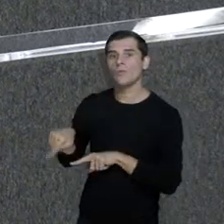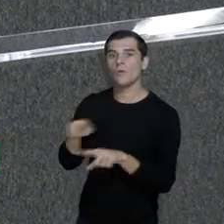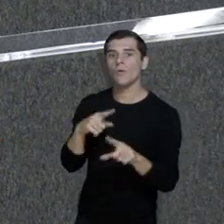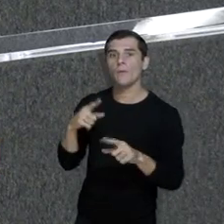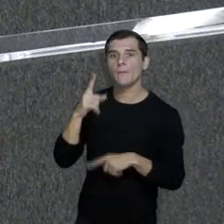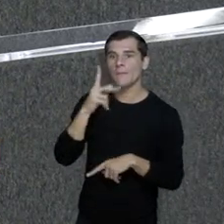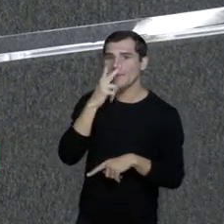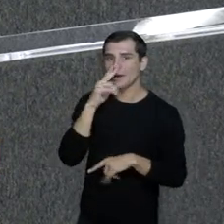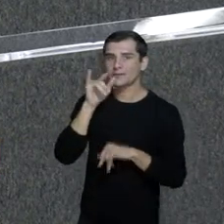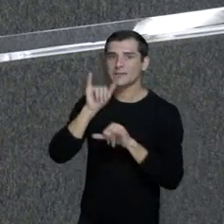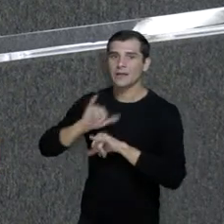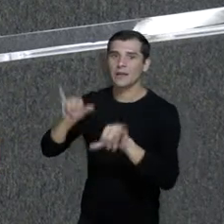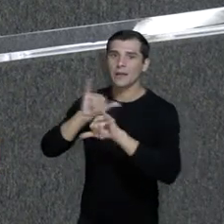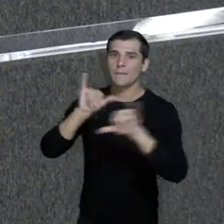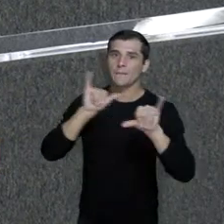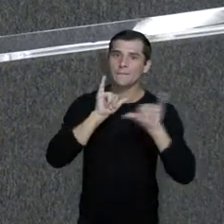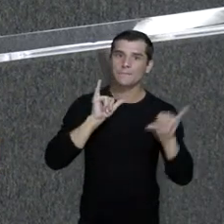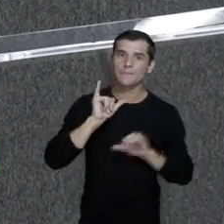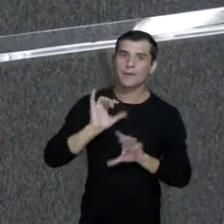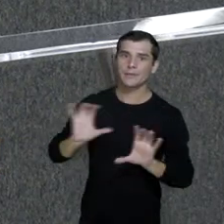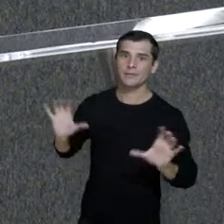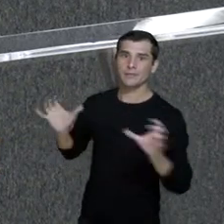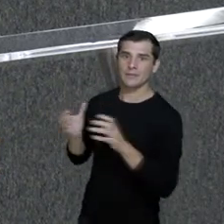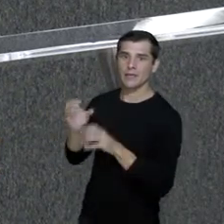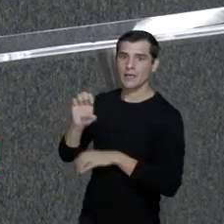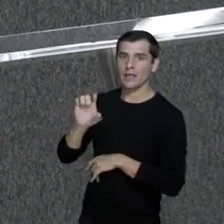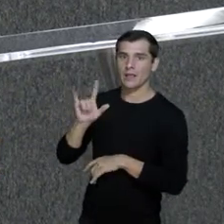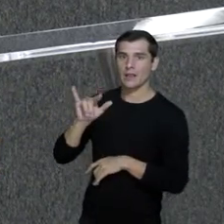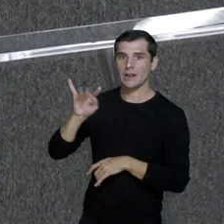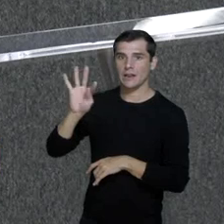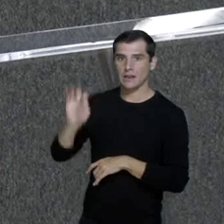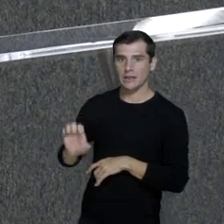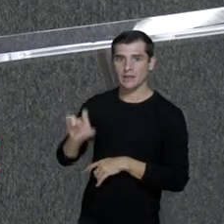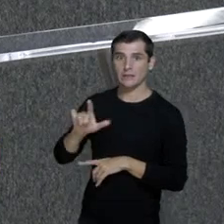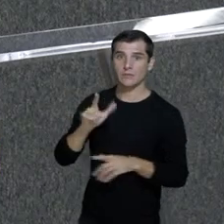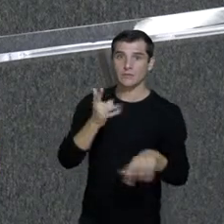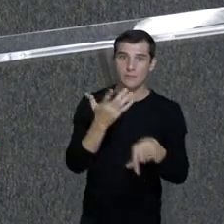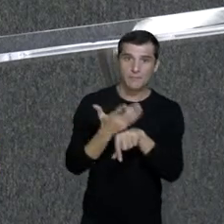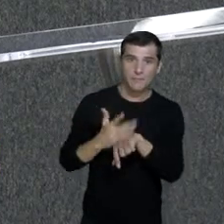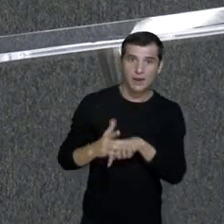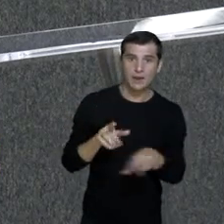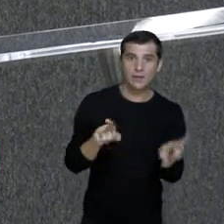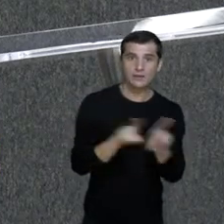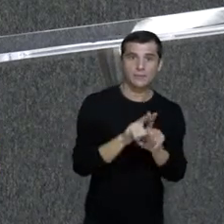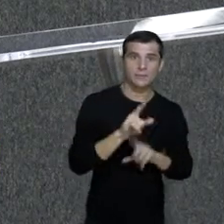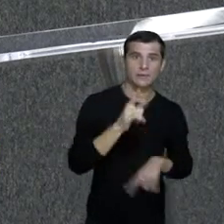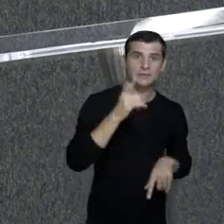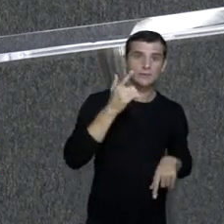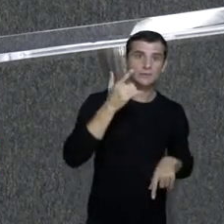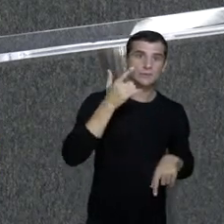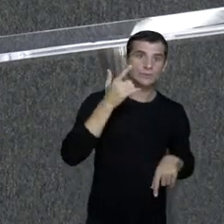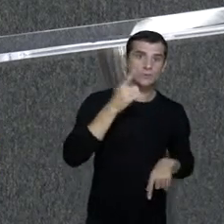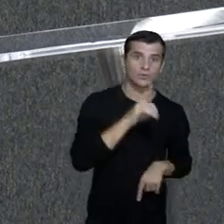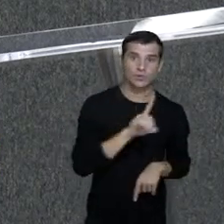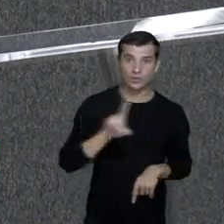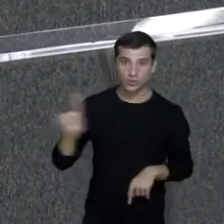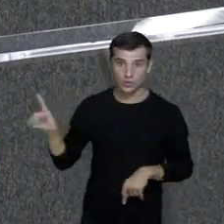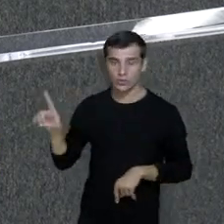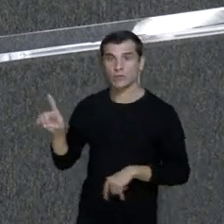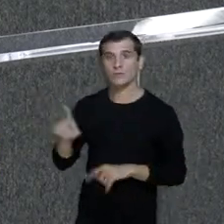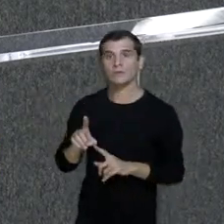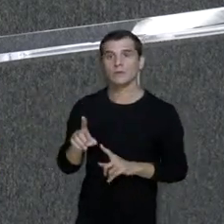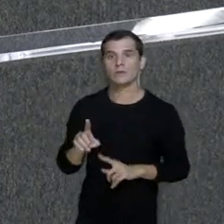elitista branca e de direita Especialmente quando isso aqui é uma leitura bem